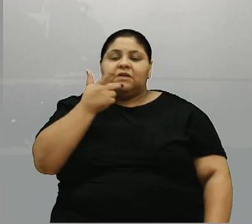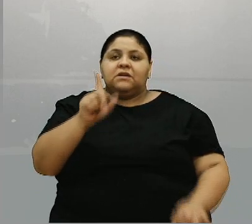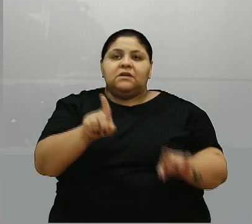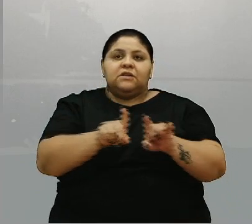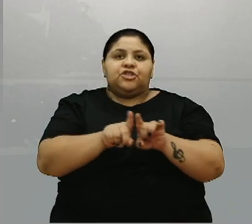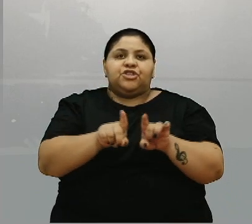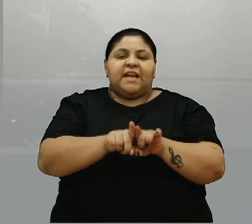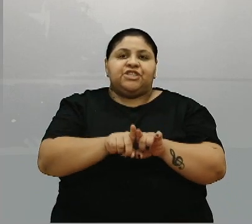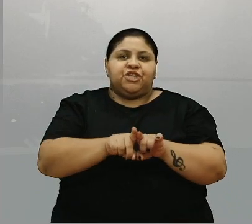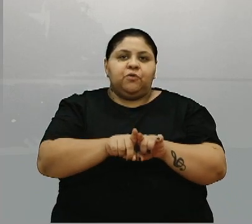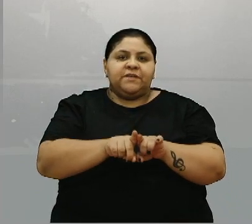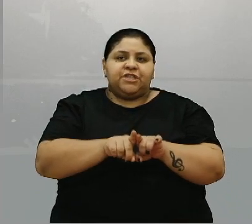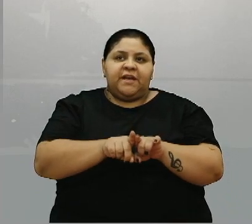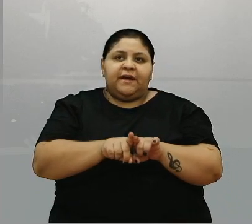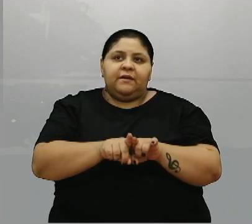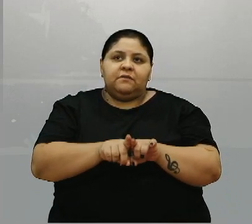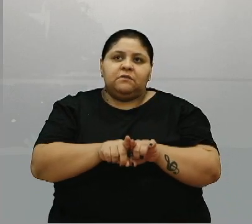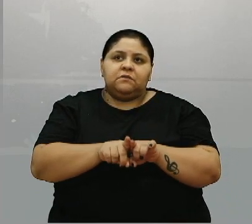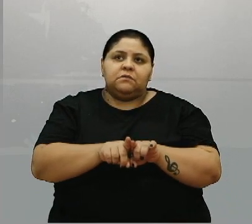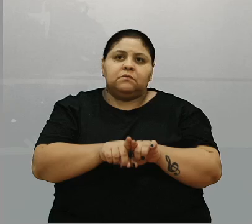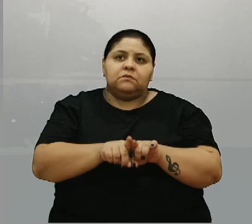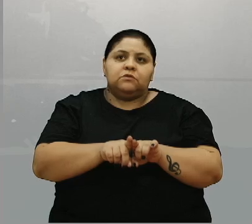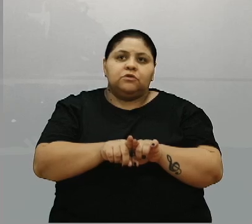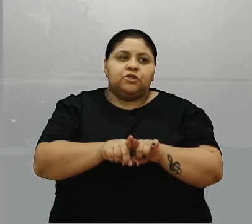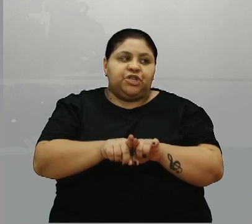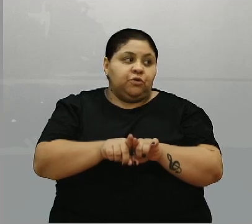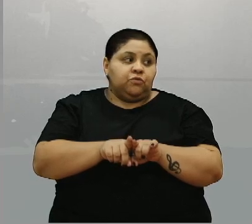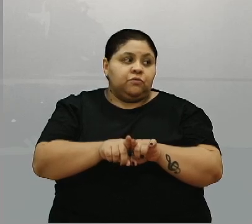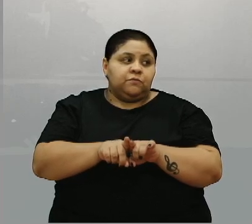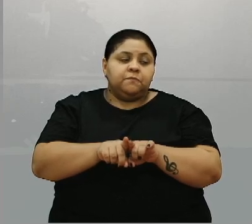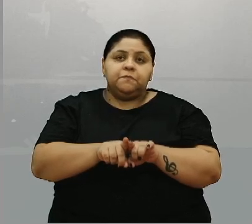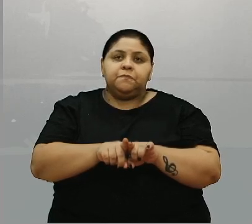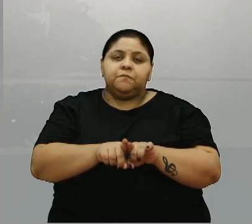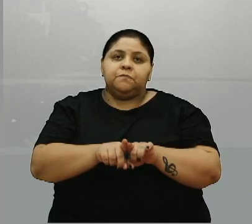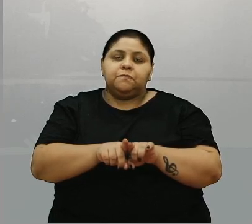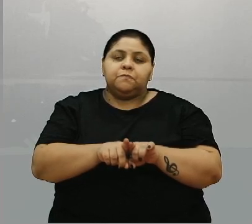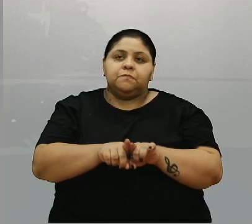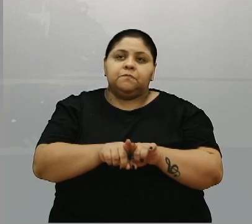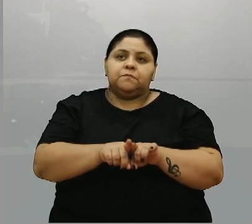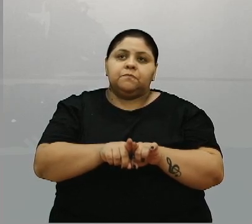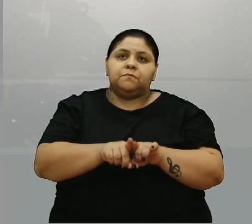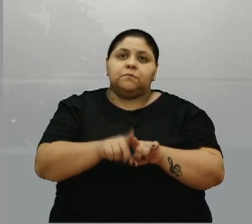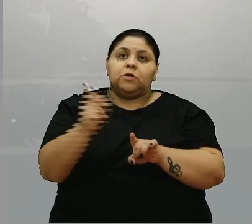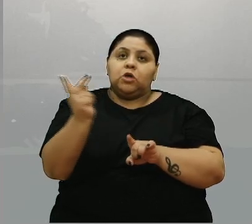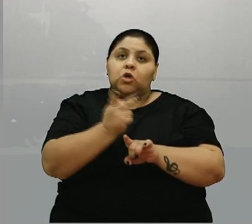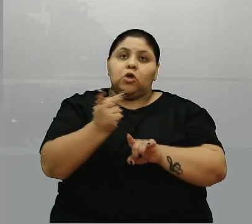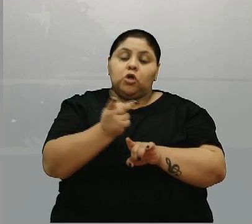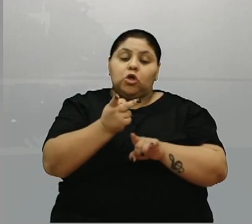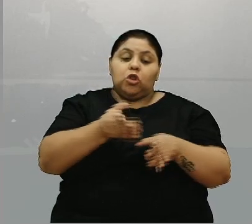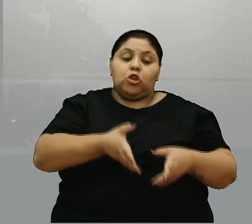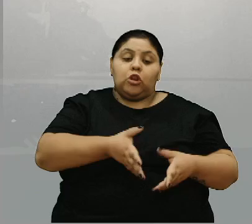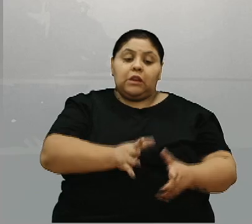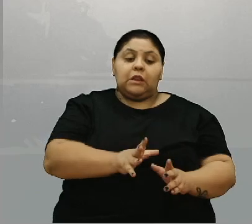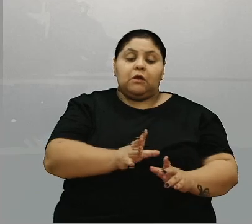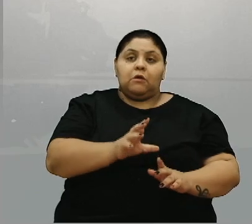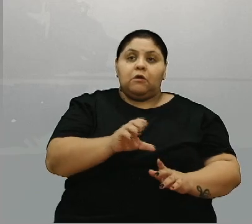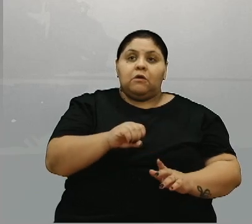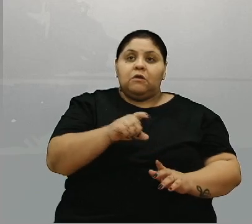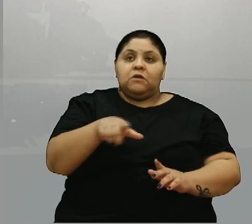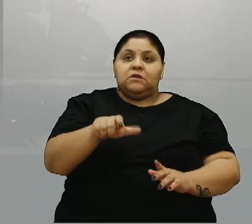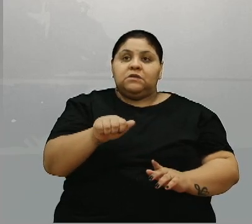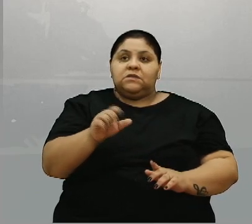a atenção, a emoção como eles se manifestaram. Os dois são naturais de São José do